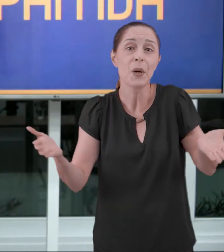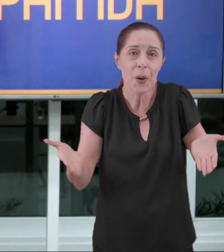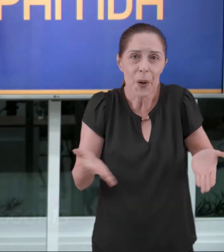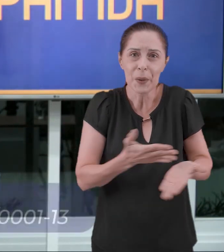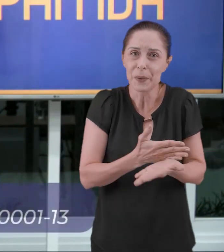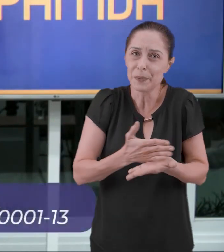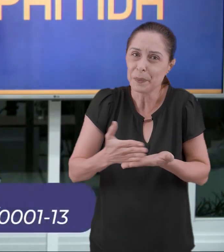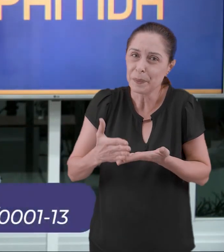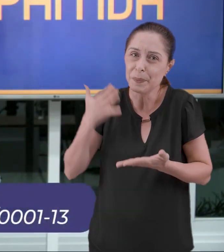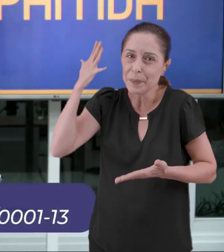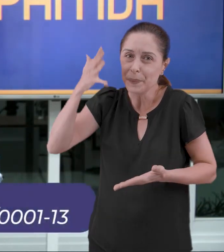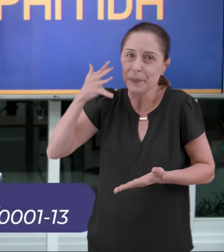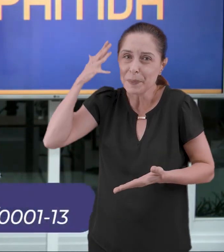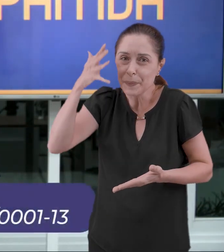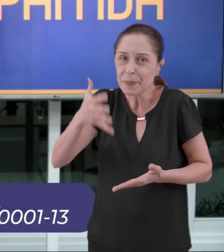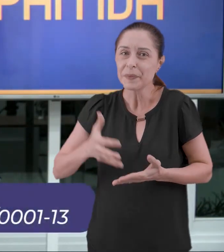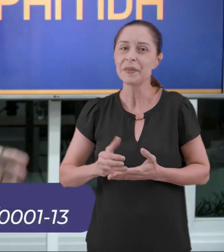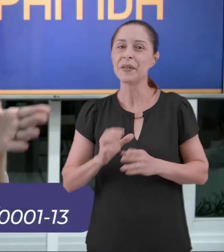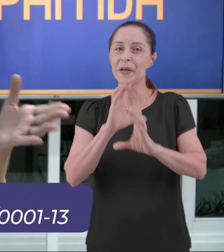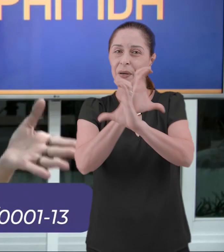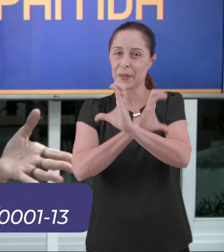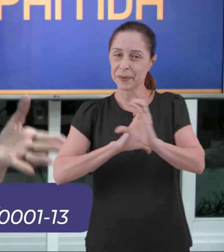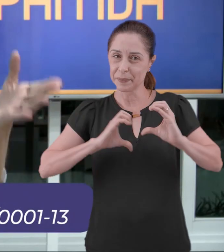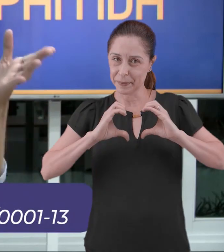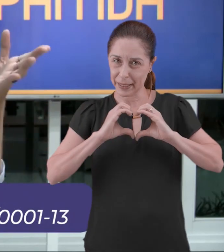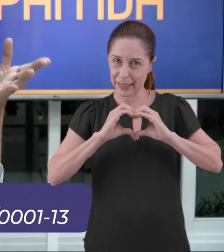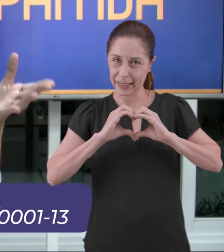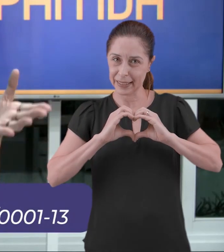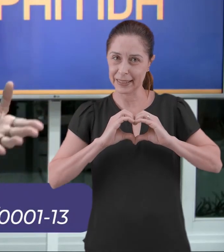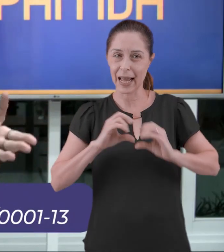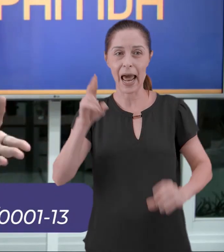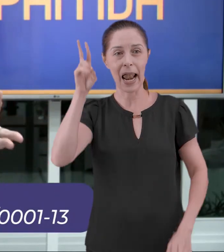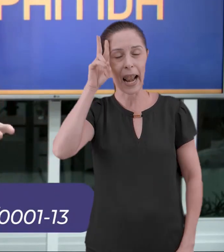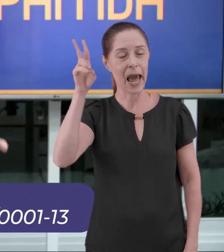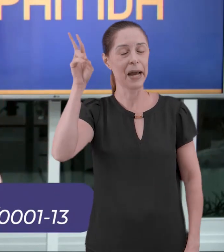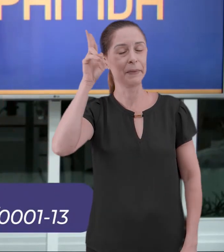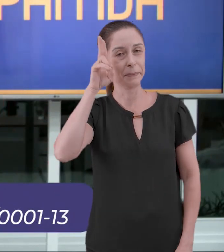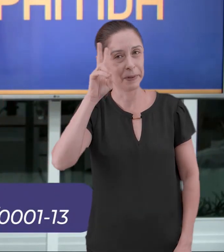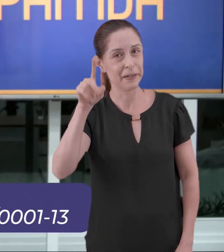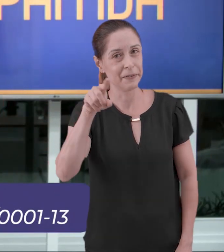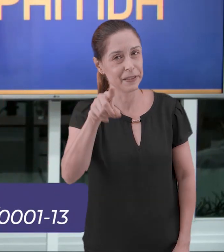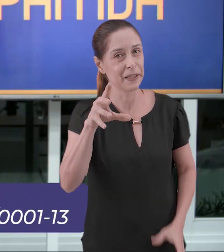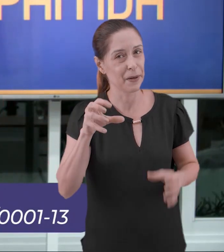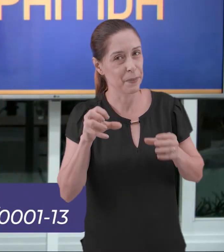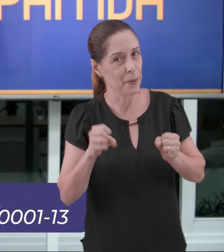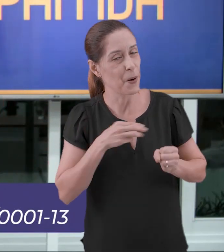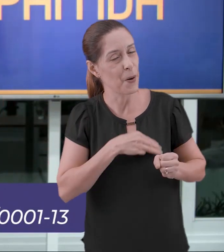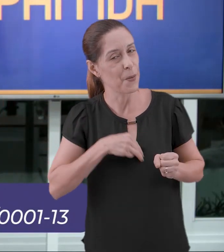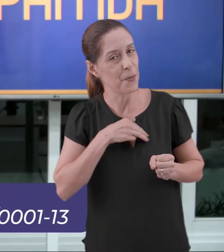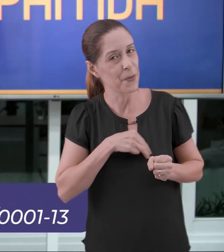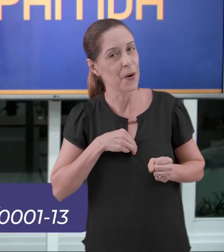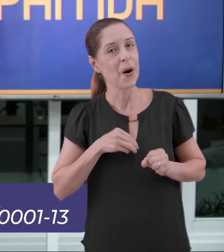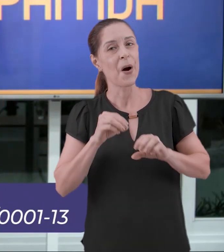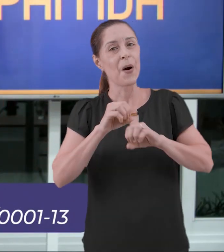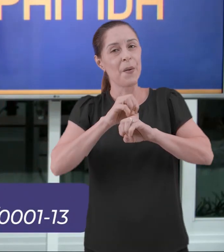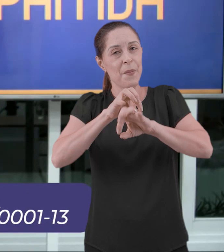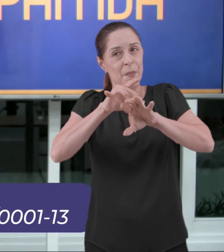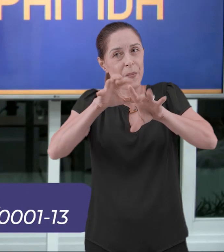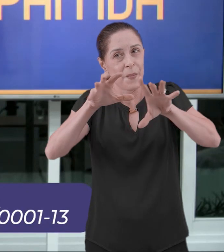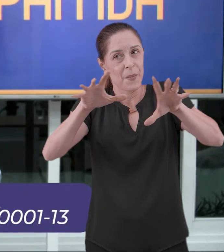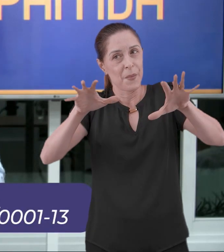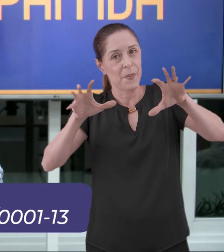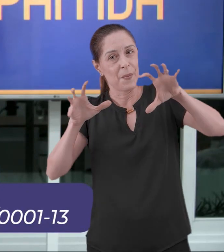básicas continua, está aparecendo na sua tela. Pode doar e seja um missionário online. A pandemia aumentou,